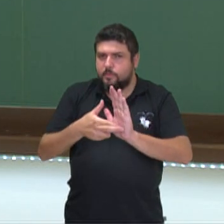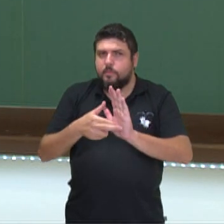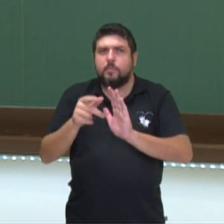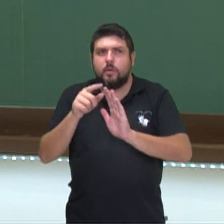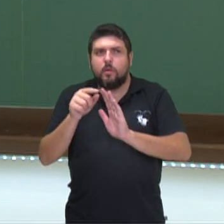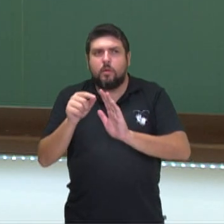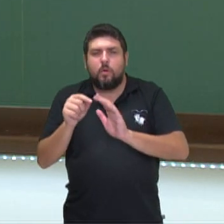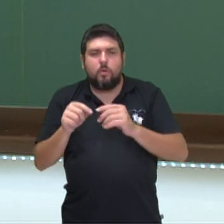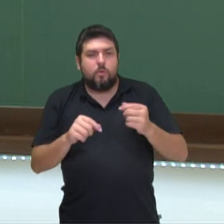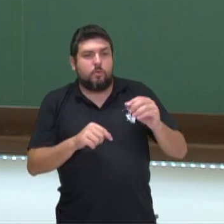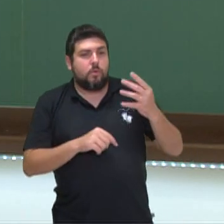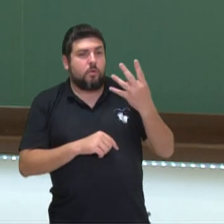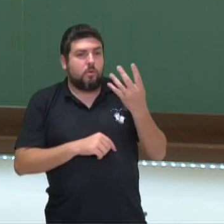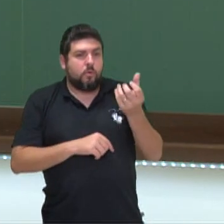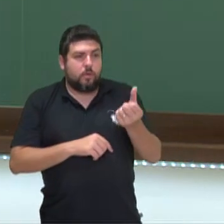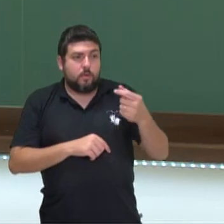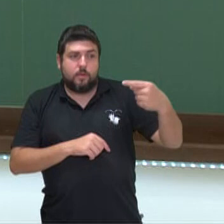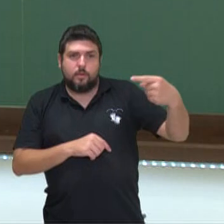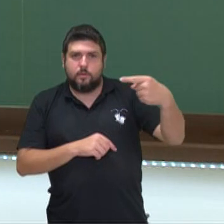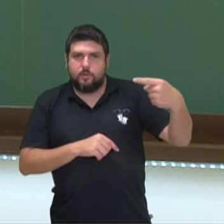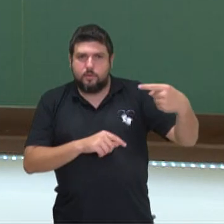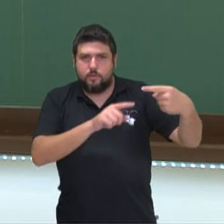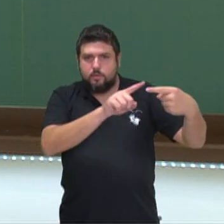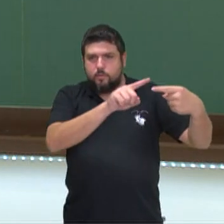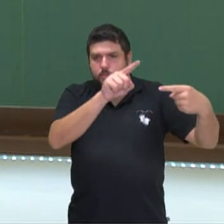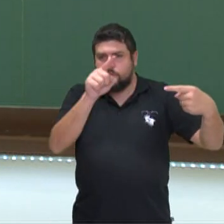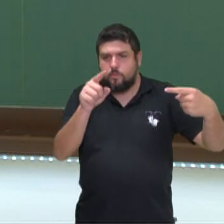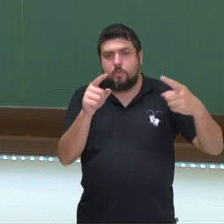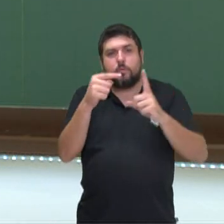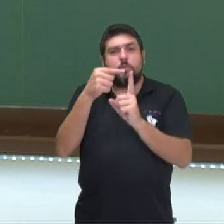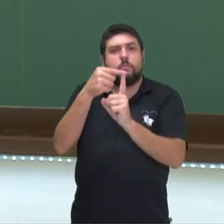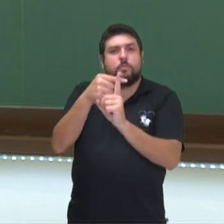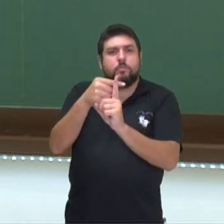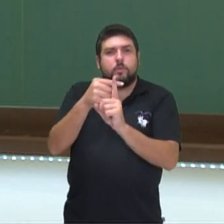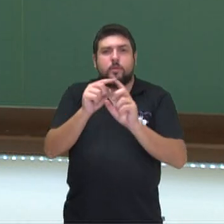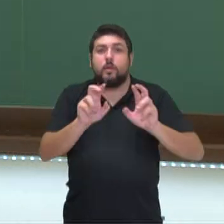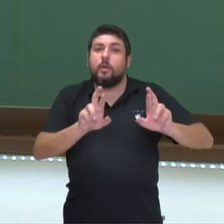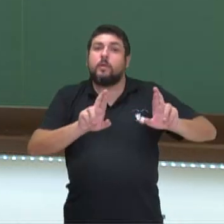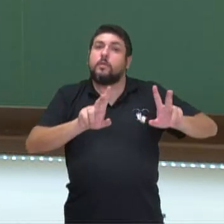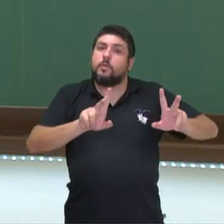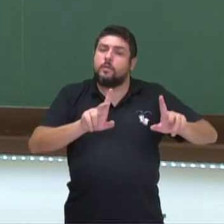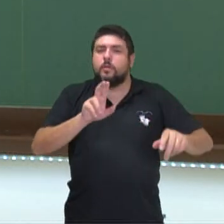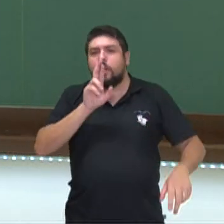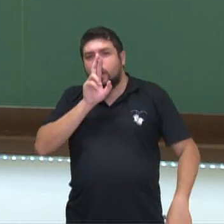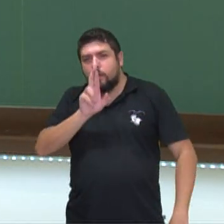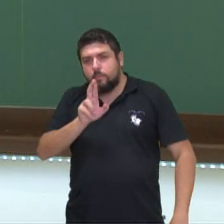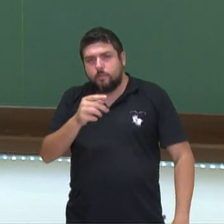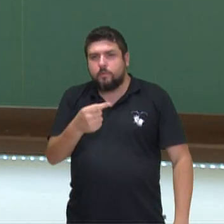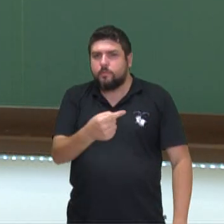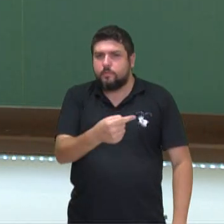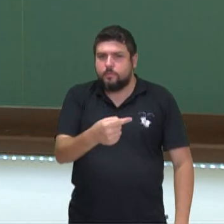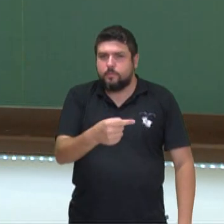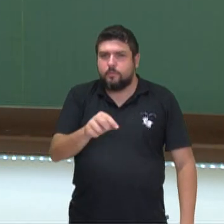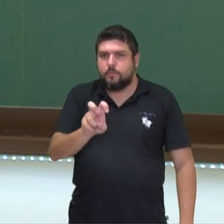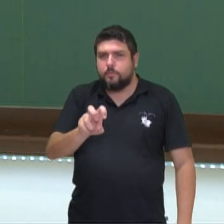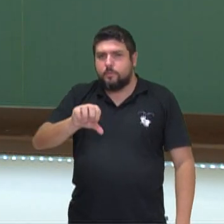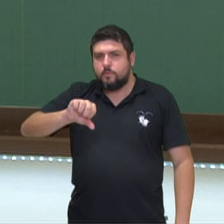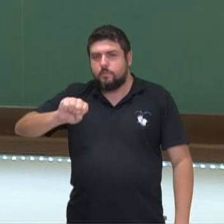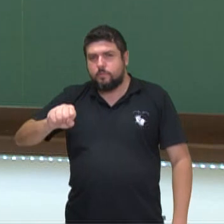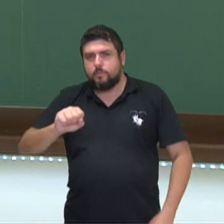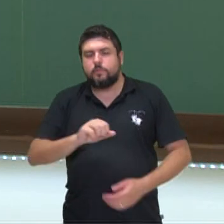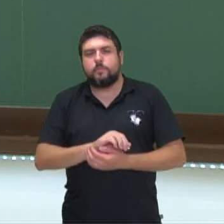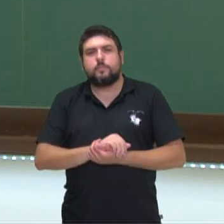multiplicando um número negativo por um número positivo, menos 598. Na